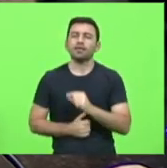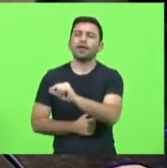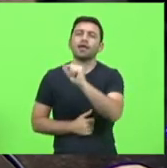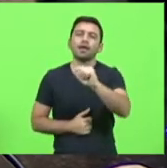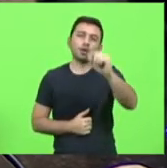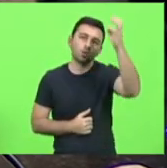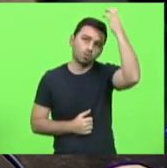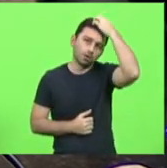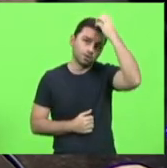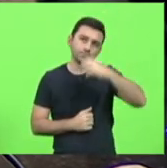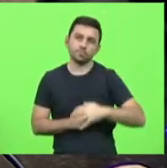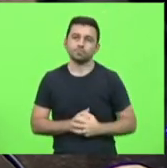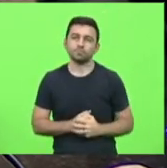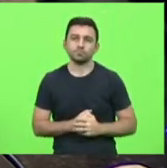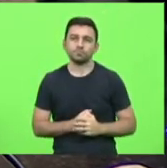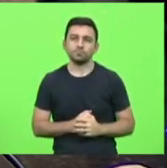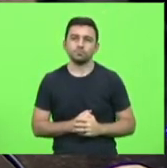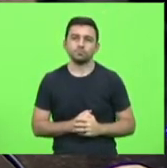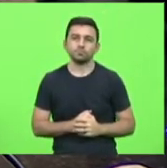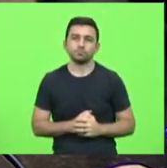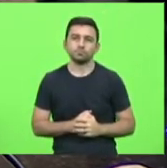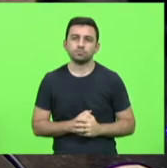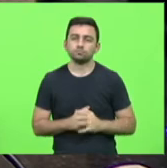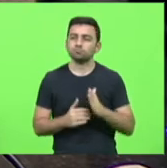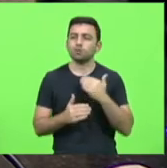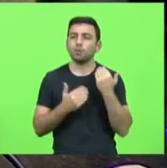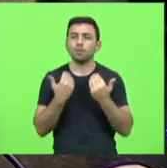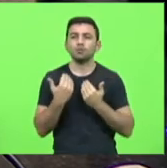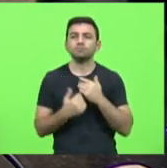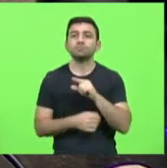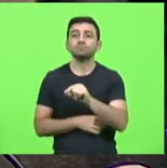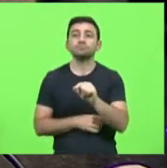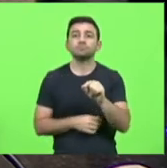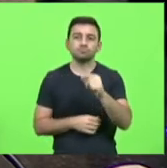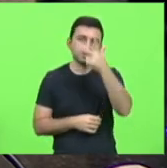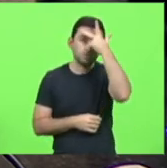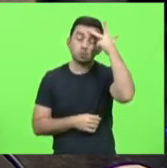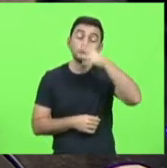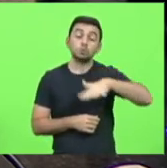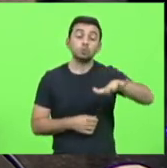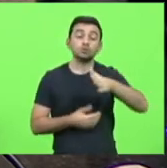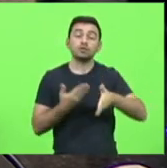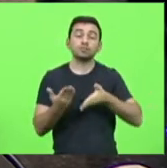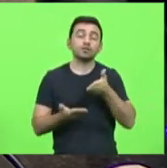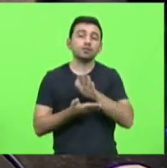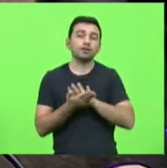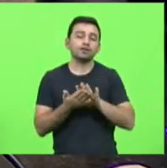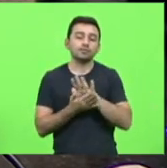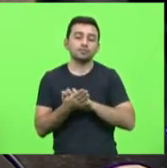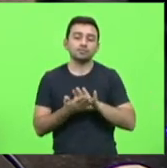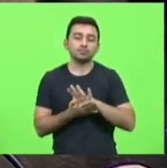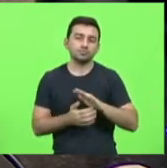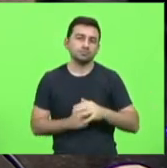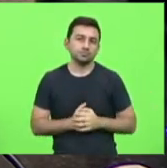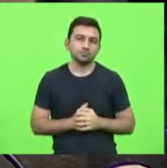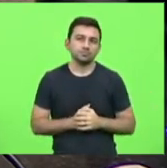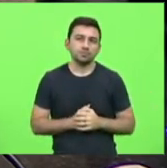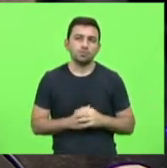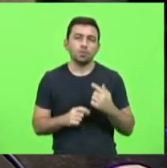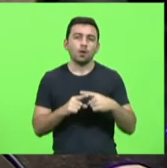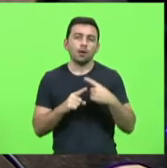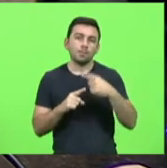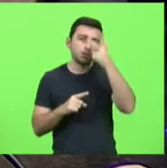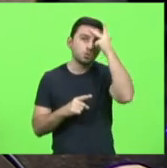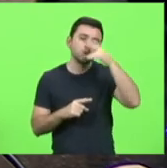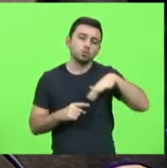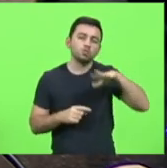culpados por essas mortes? De pessoas que não fizeram tratamento porque alguém falou para